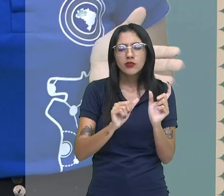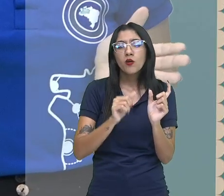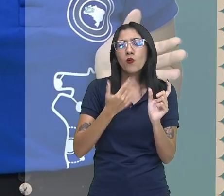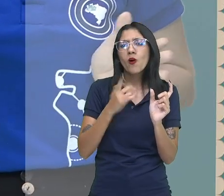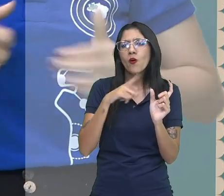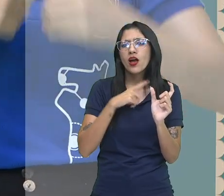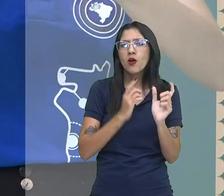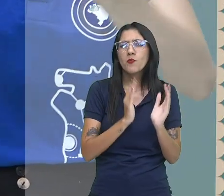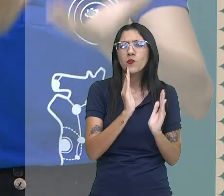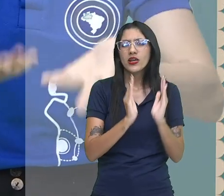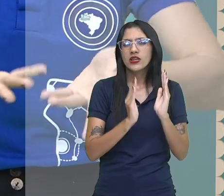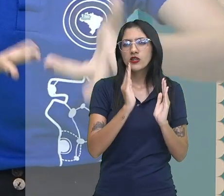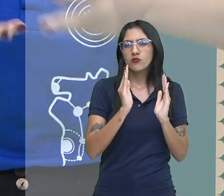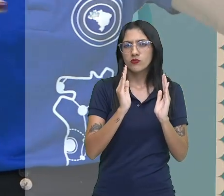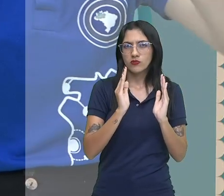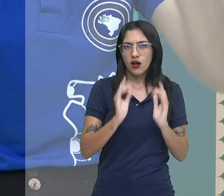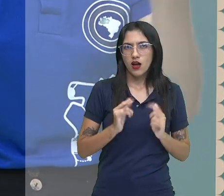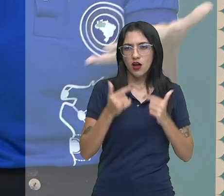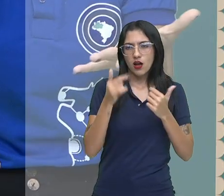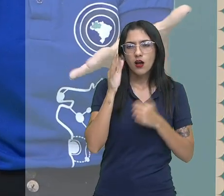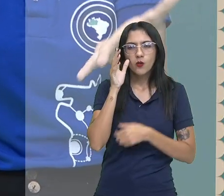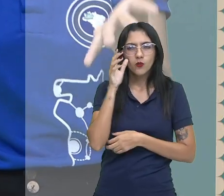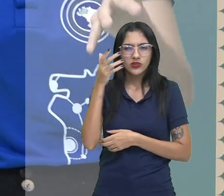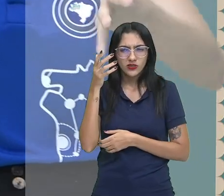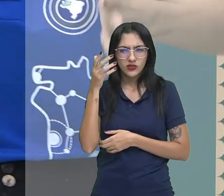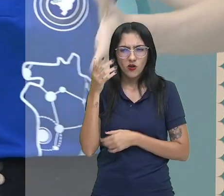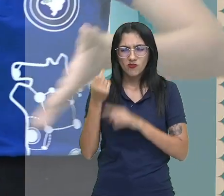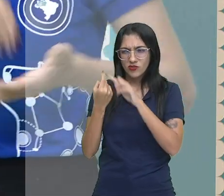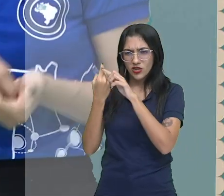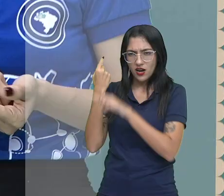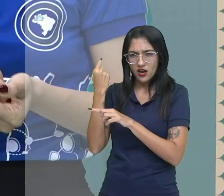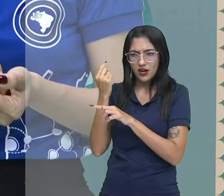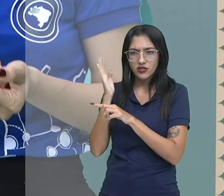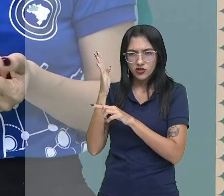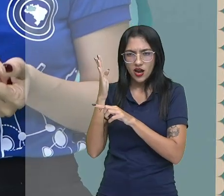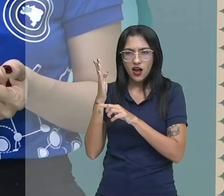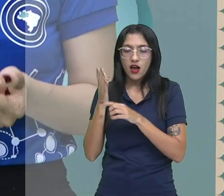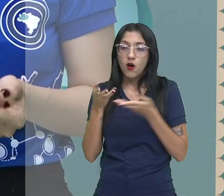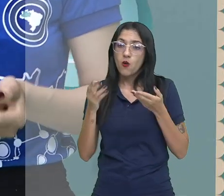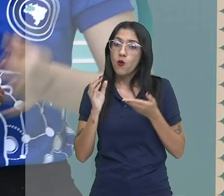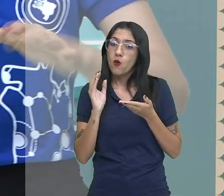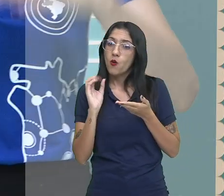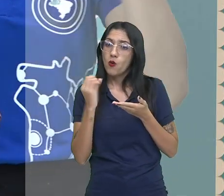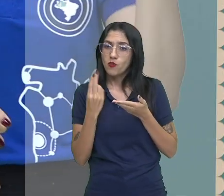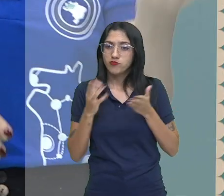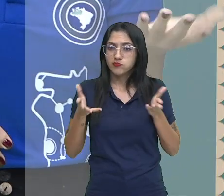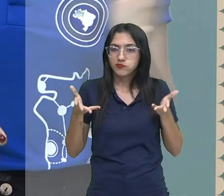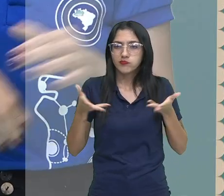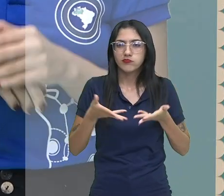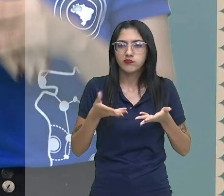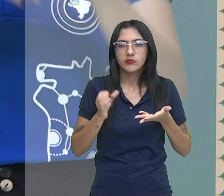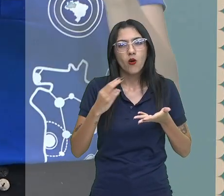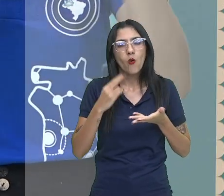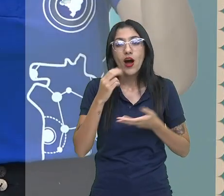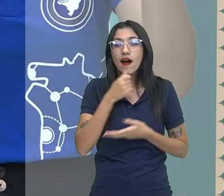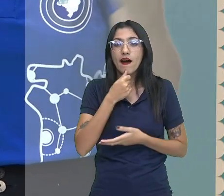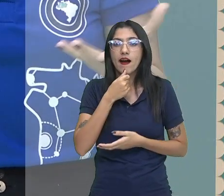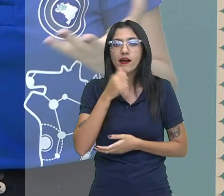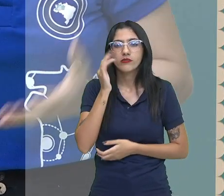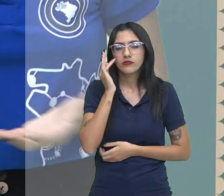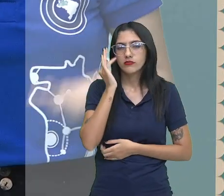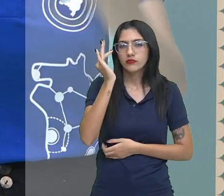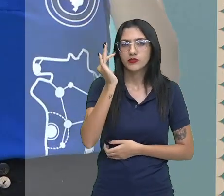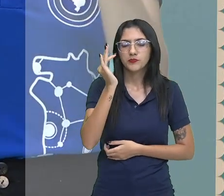tempo isso vai acontecer, ou se já aconteceu, ou se está acontecendo. E aí, eu vou ter